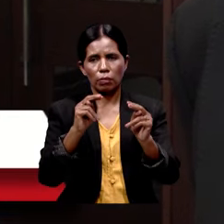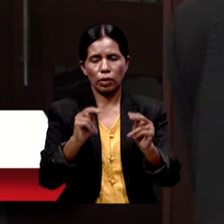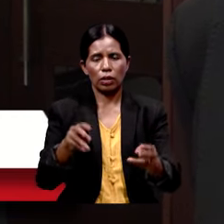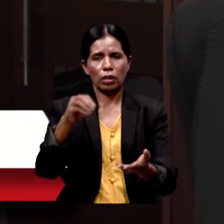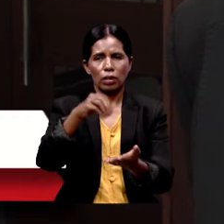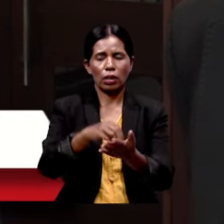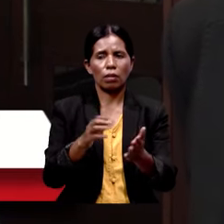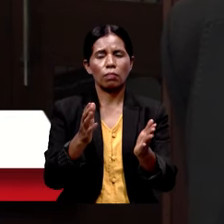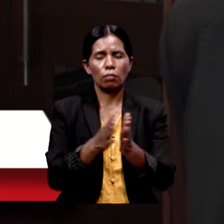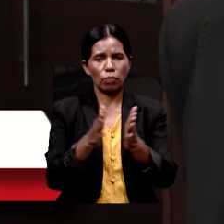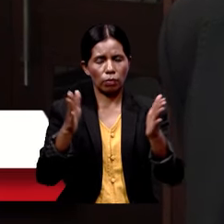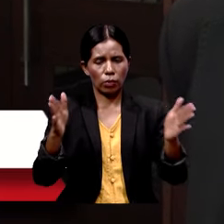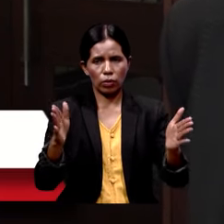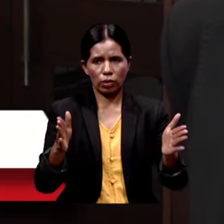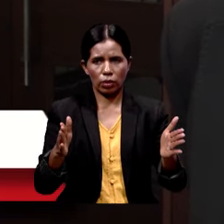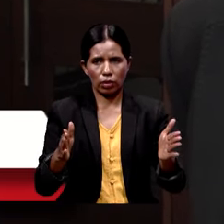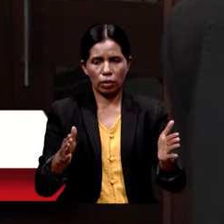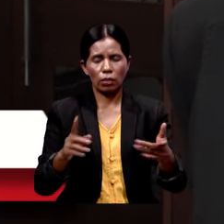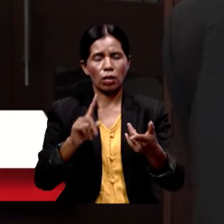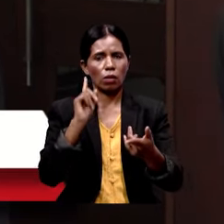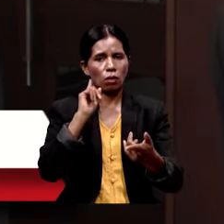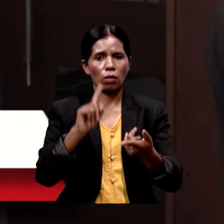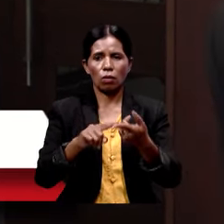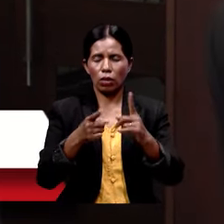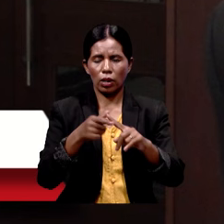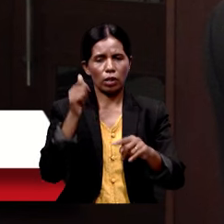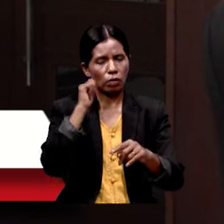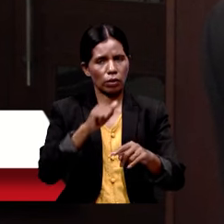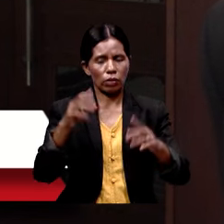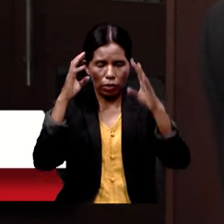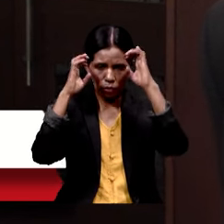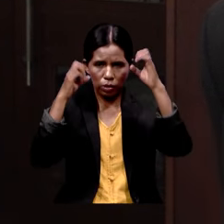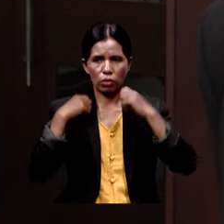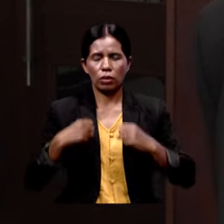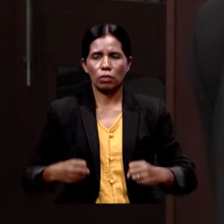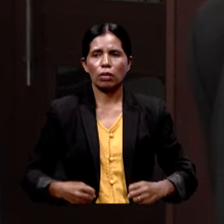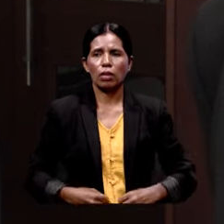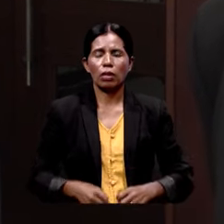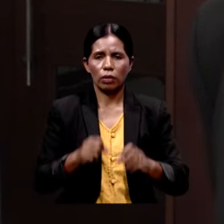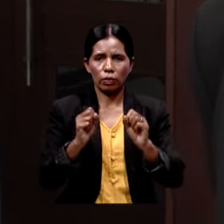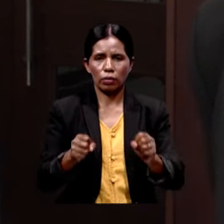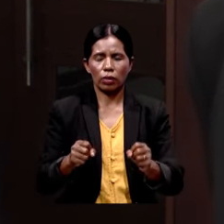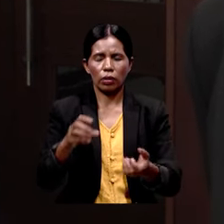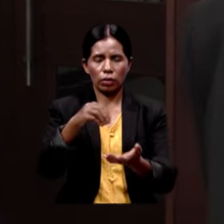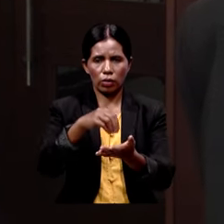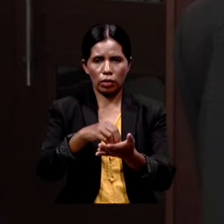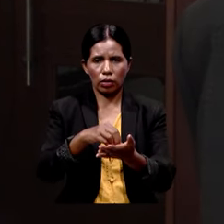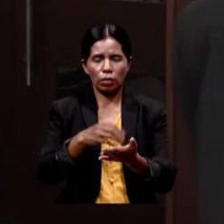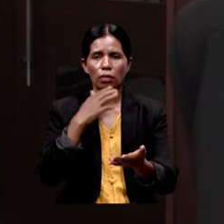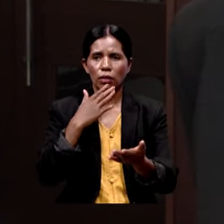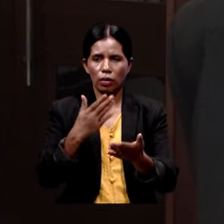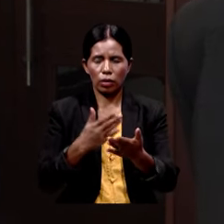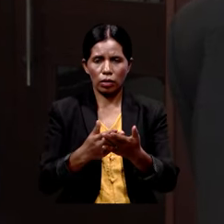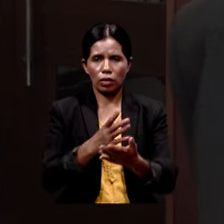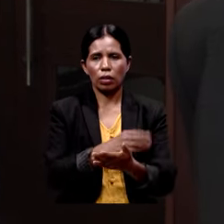investimento makas liu tang ba maluk feto liu liu ya edukasang Saudi atu bele halo investment melora liak liu tang ya